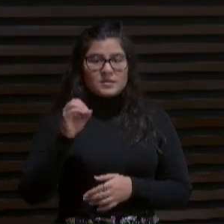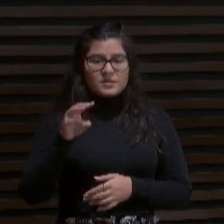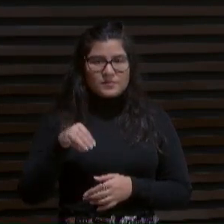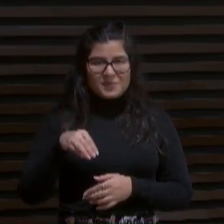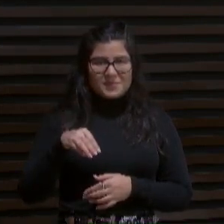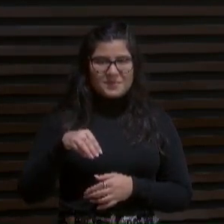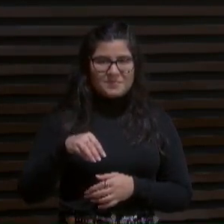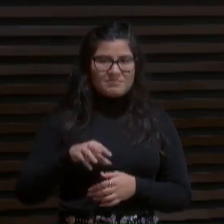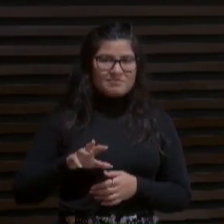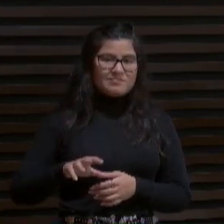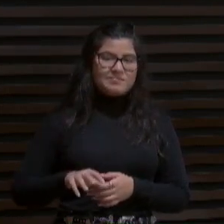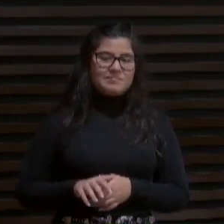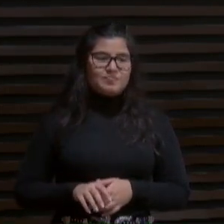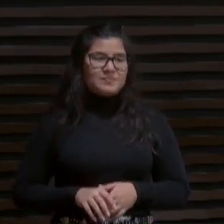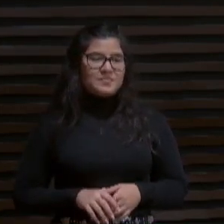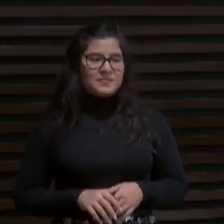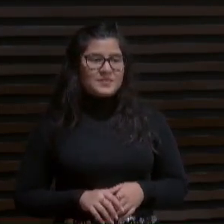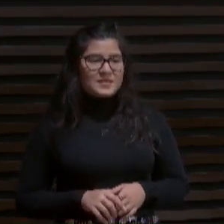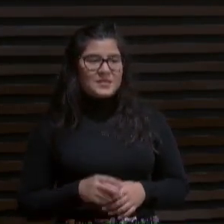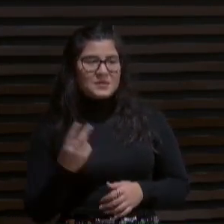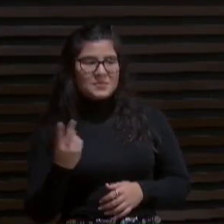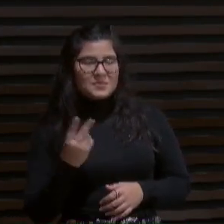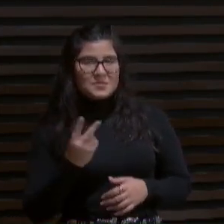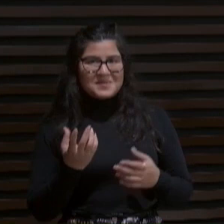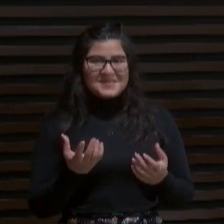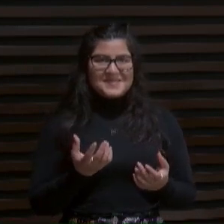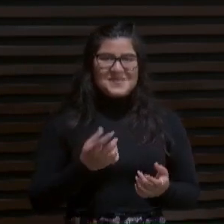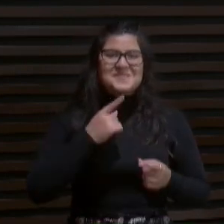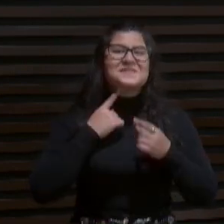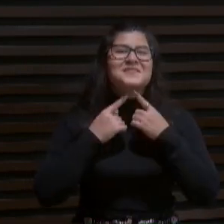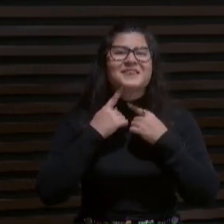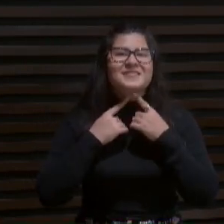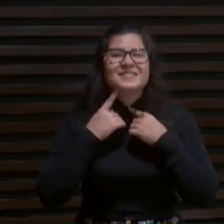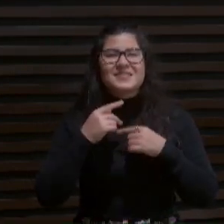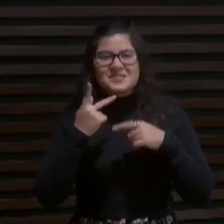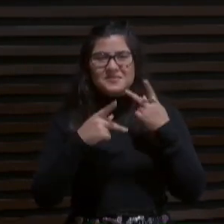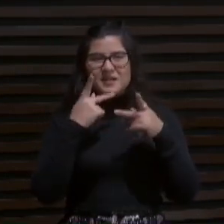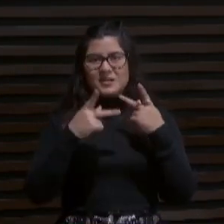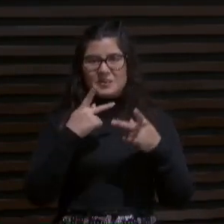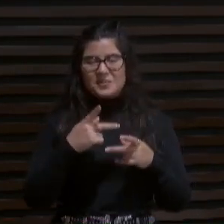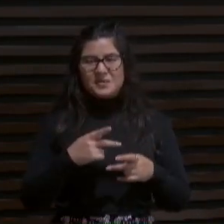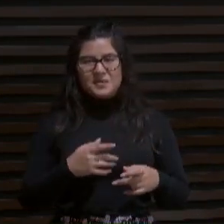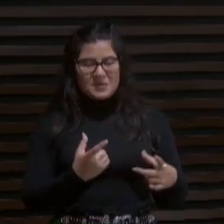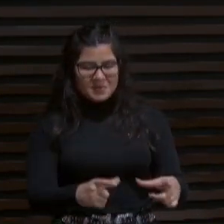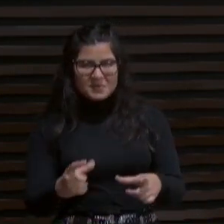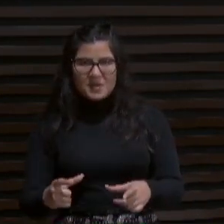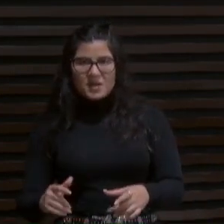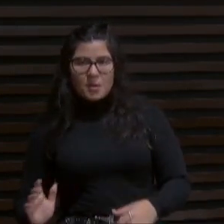malandramente, ele afirma que o terreno valia algo extremamente alto, assim, absurdo para os padrões da época de